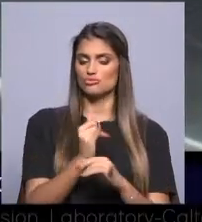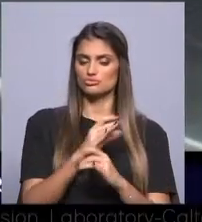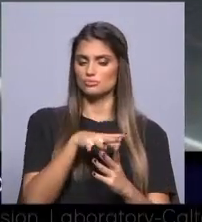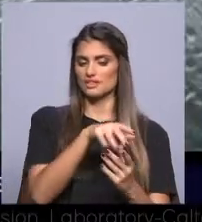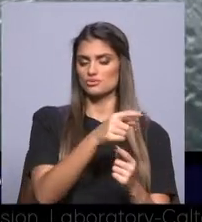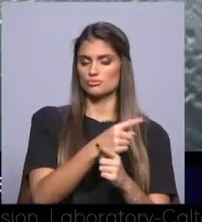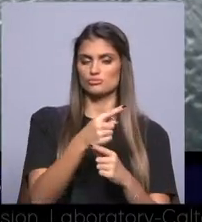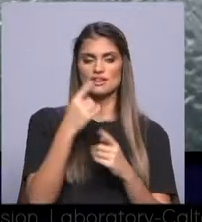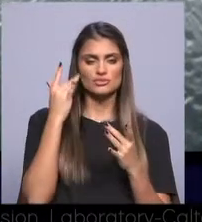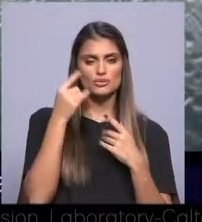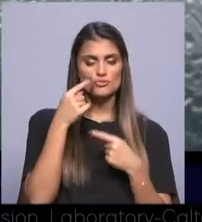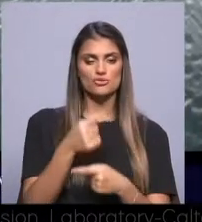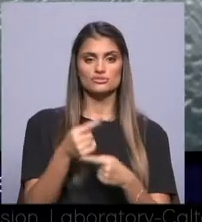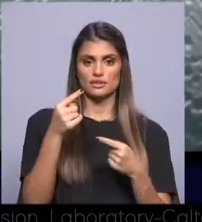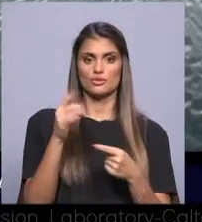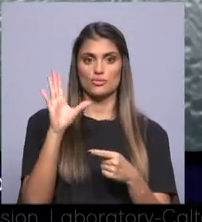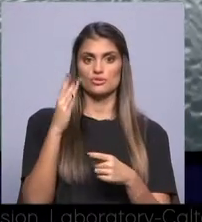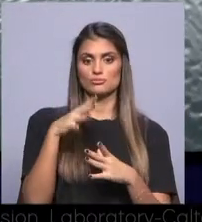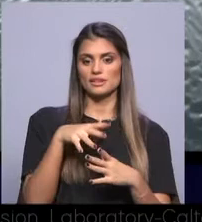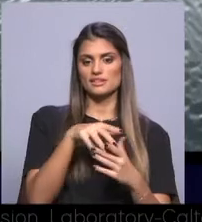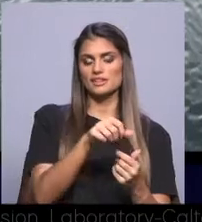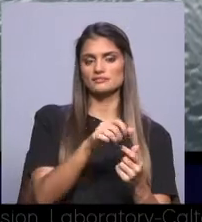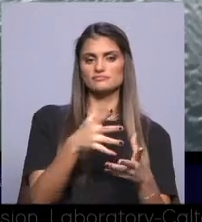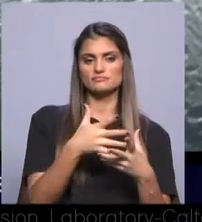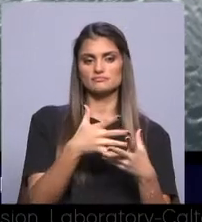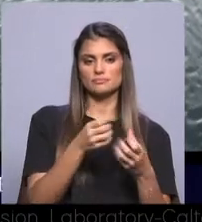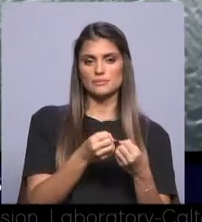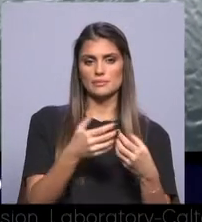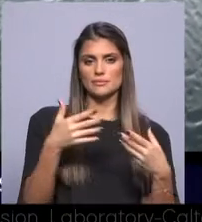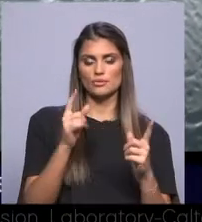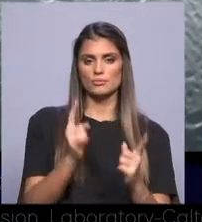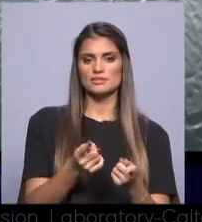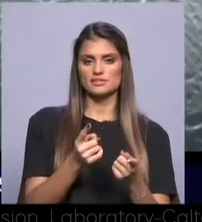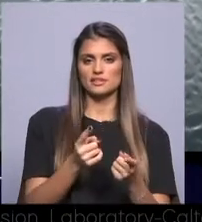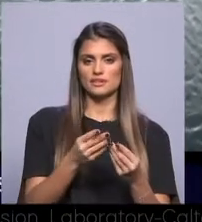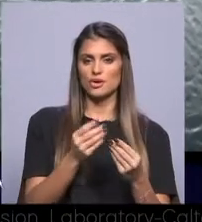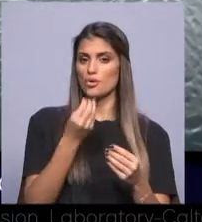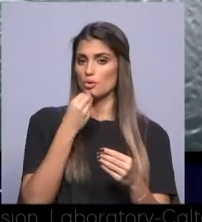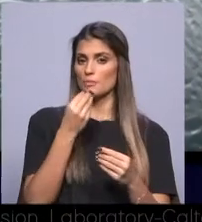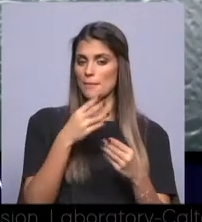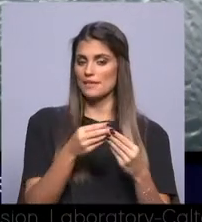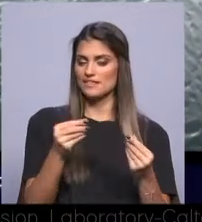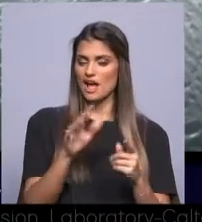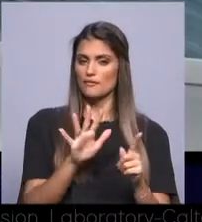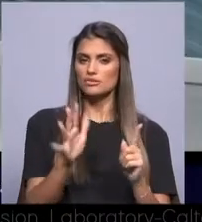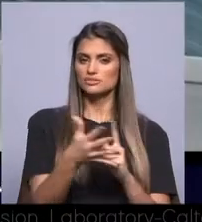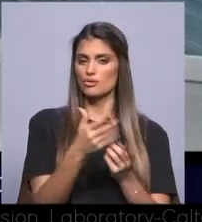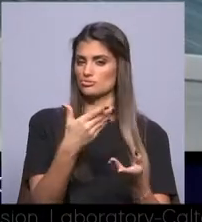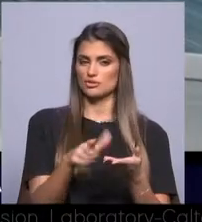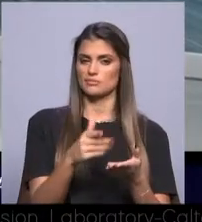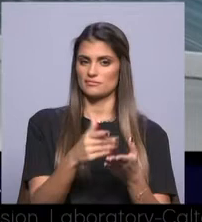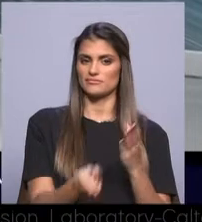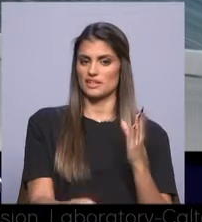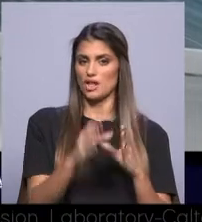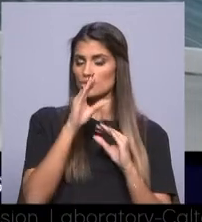a teoria da formação de planetas que, quando um planeta cresce, ele começa a comer toda a matéria à sua volta. Não sobra matéria para criar